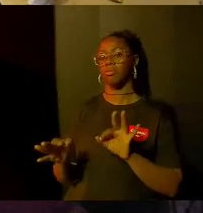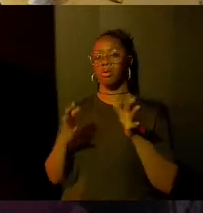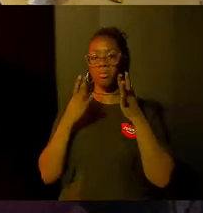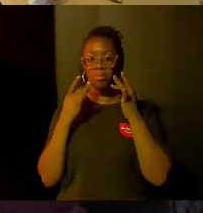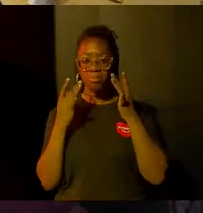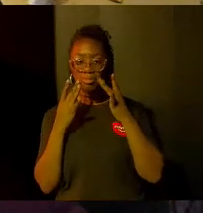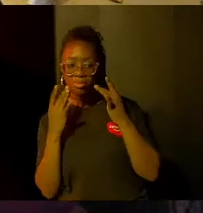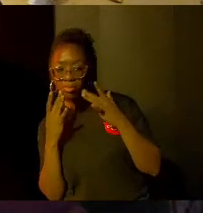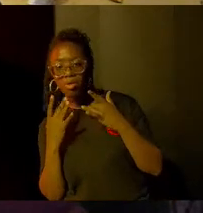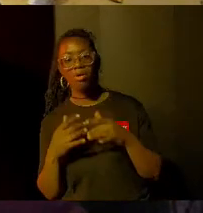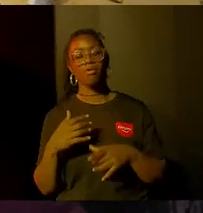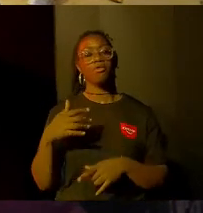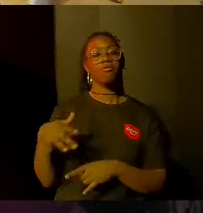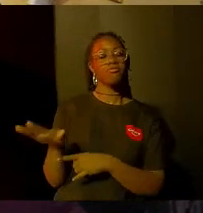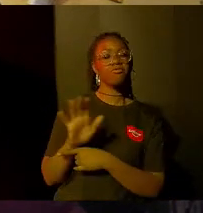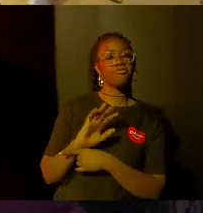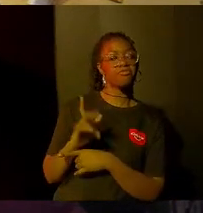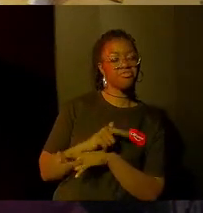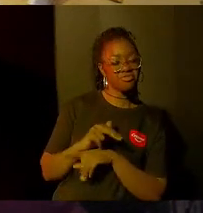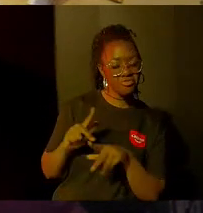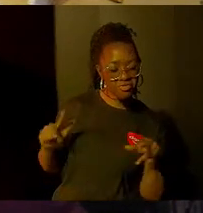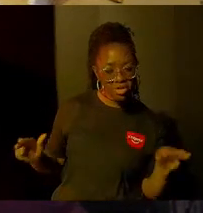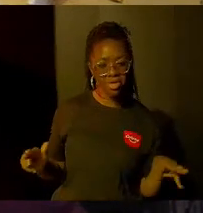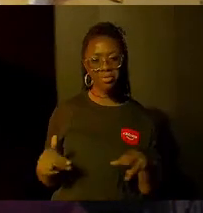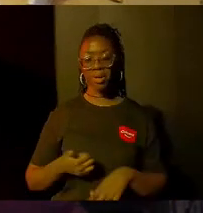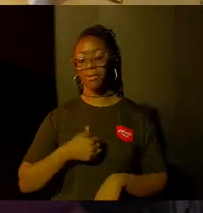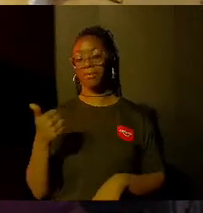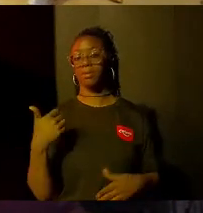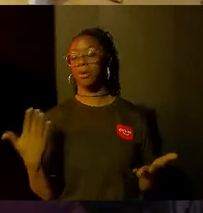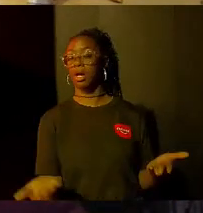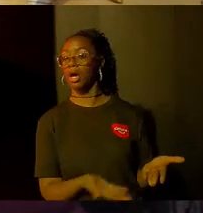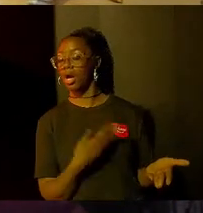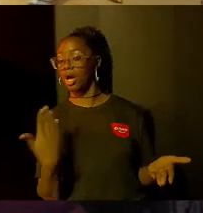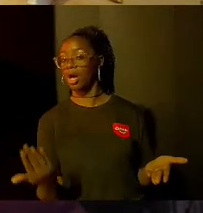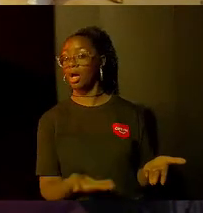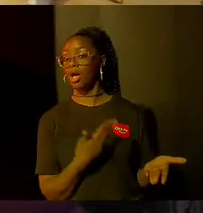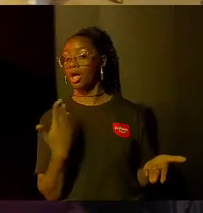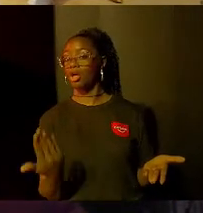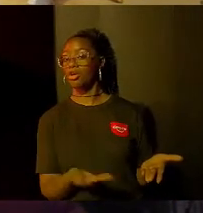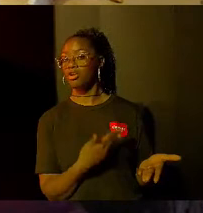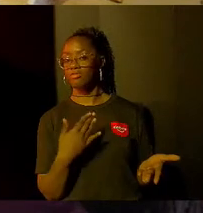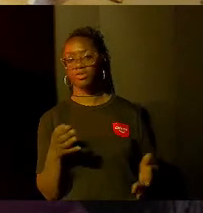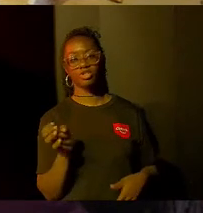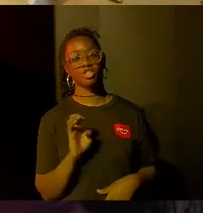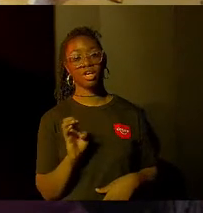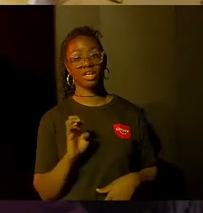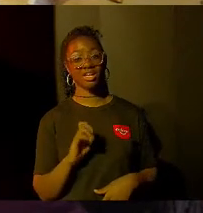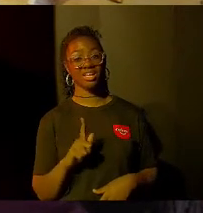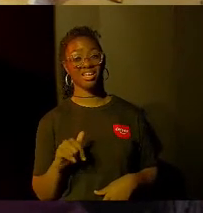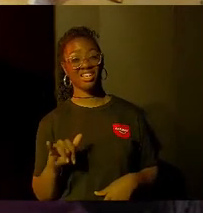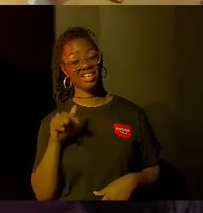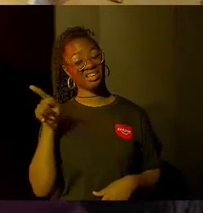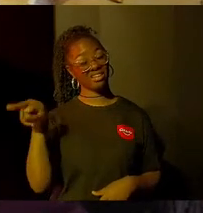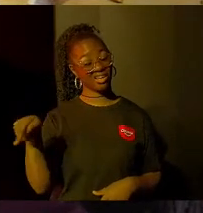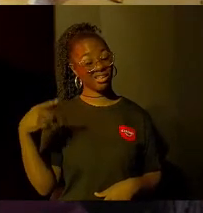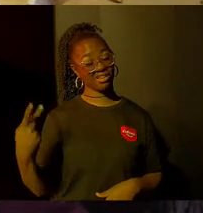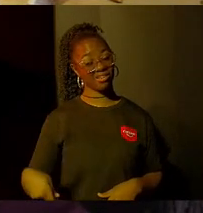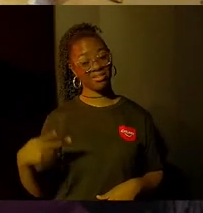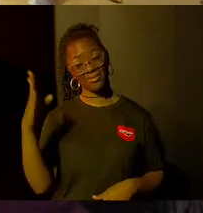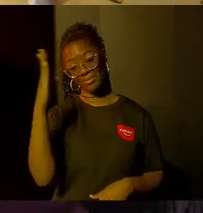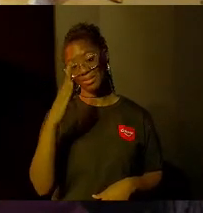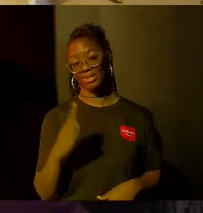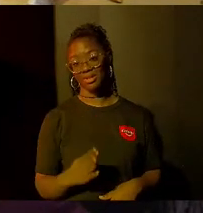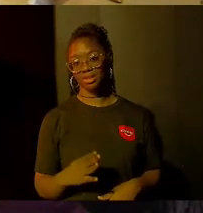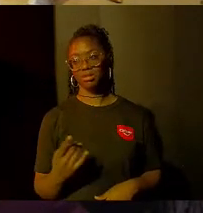filmes Ele criou a primeira revista é gay né do do Brasil que